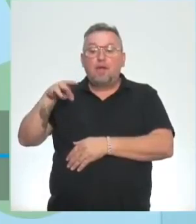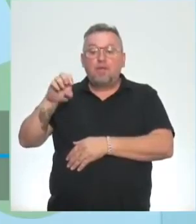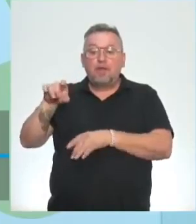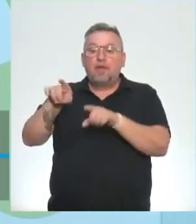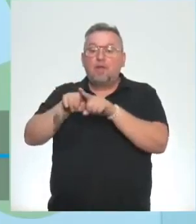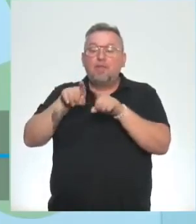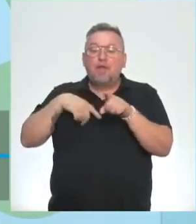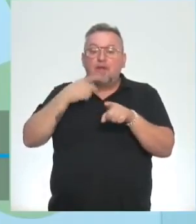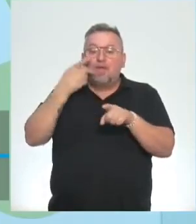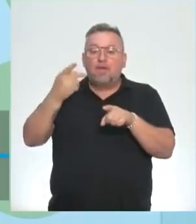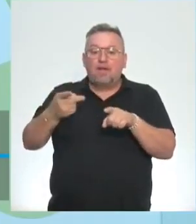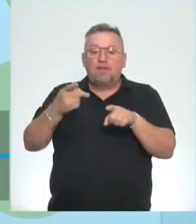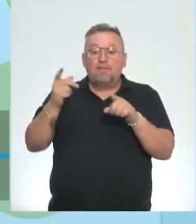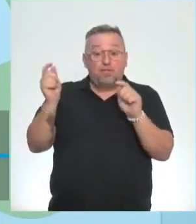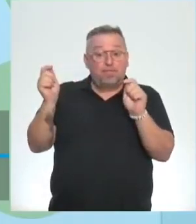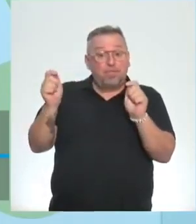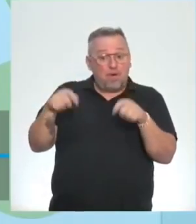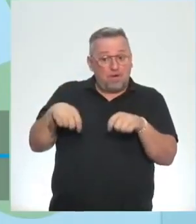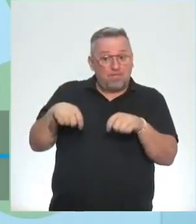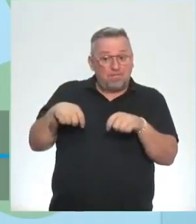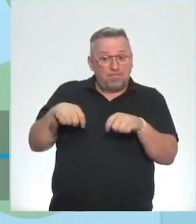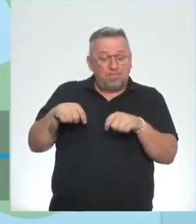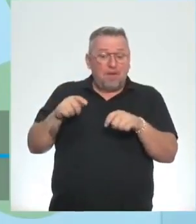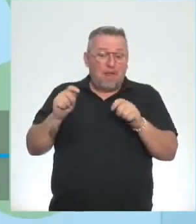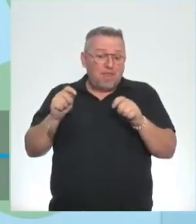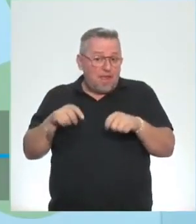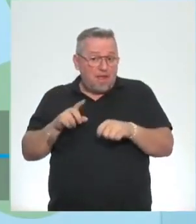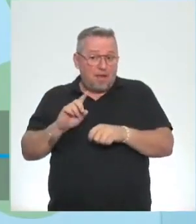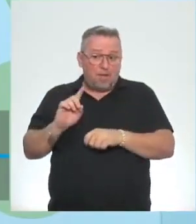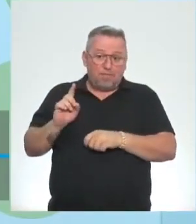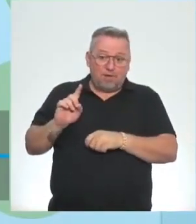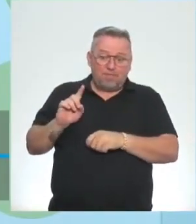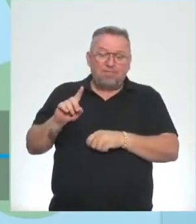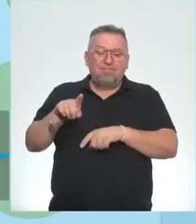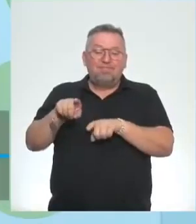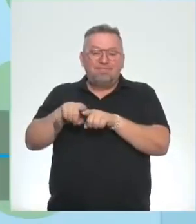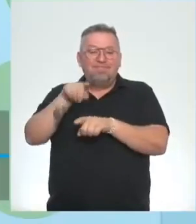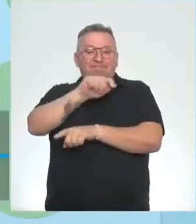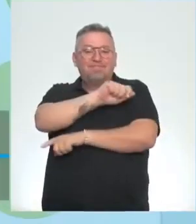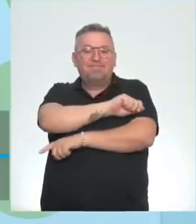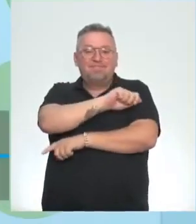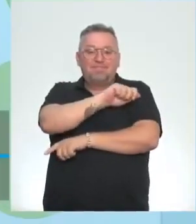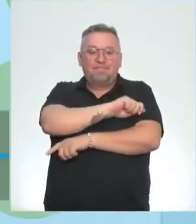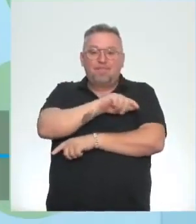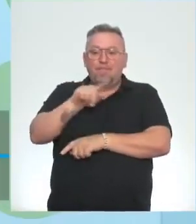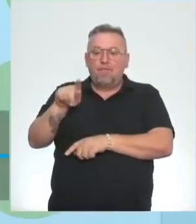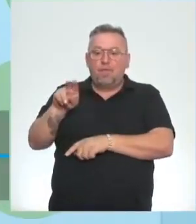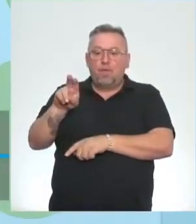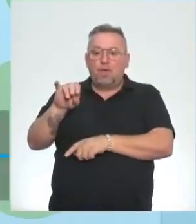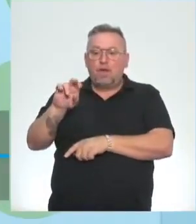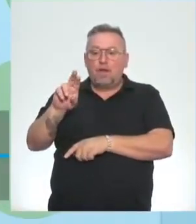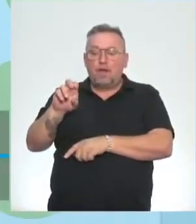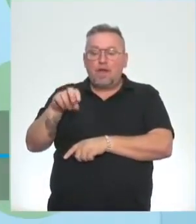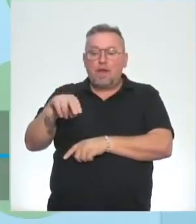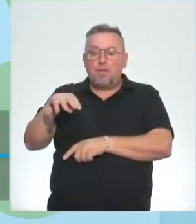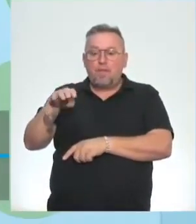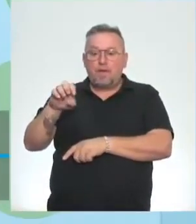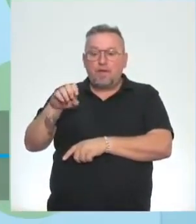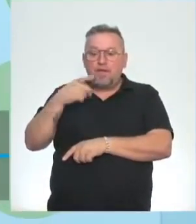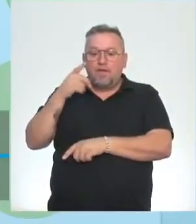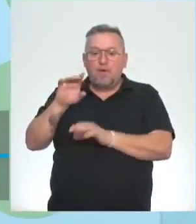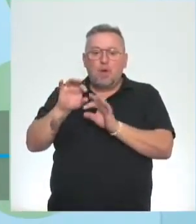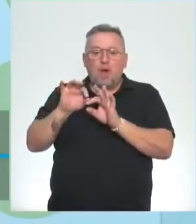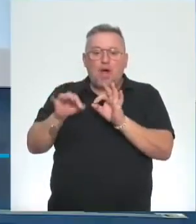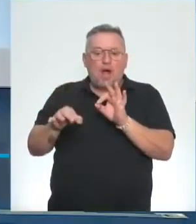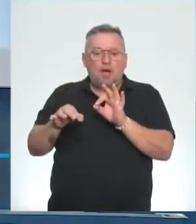estão dizendo ideia de possibilidade na 2. Também tem um aluno aqui que falou, o Guilherme, eu acho, falou curto